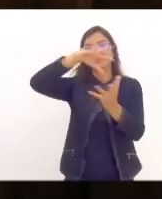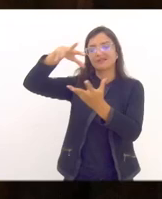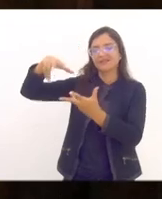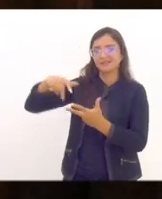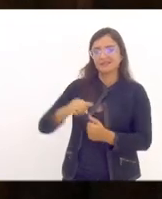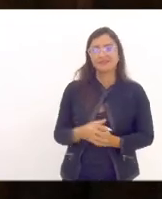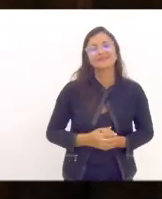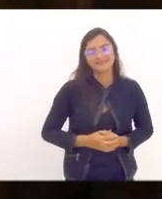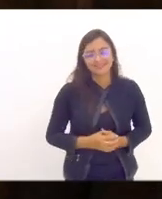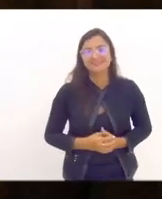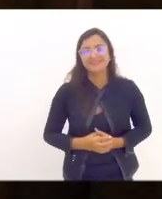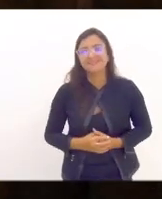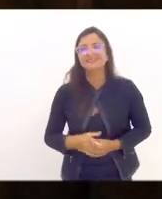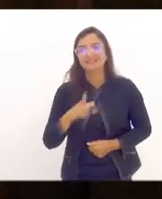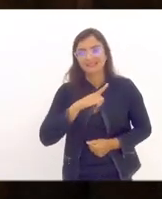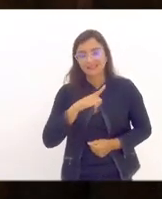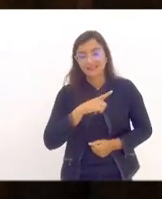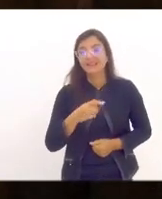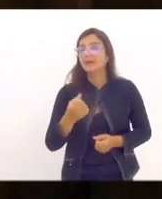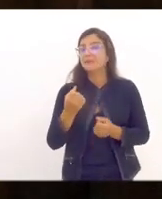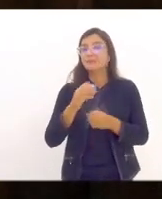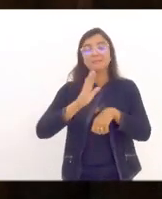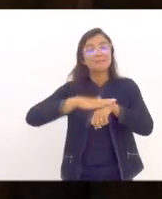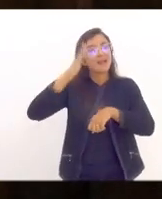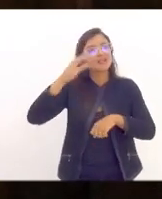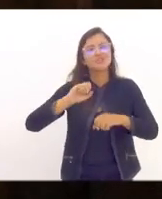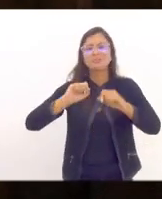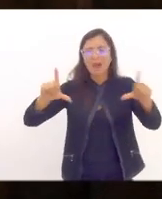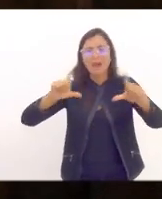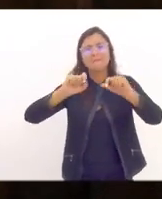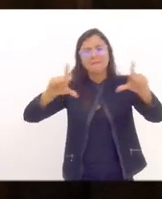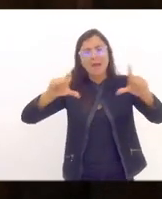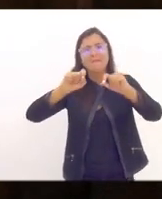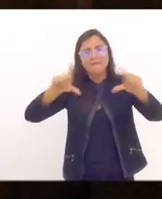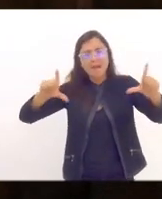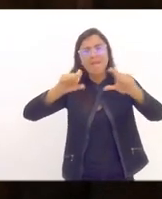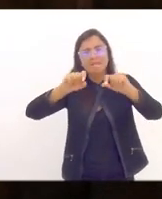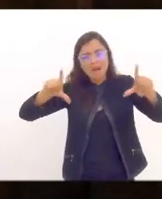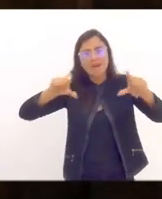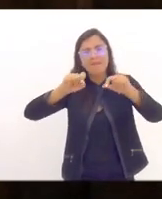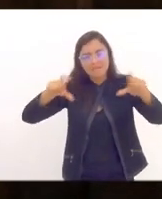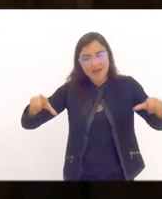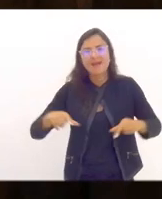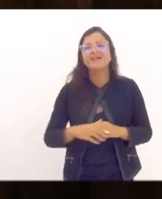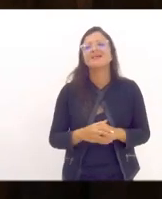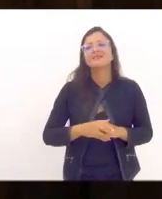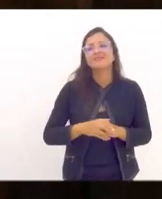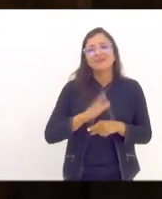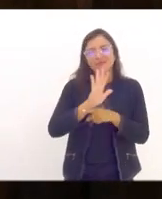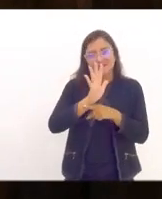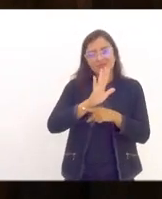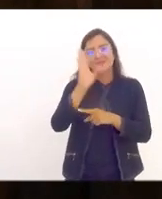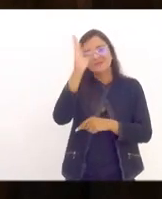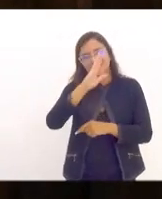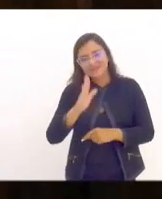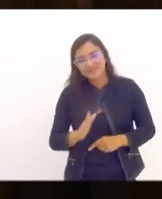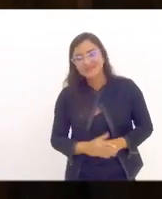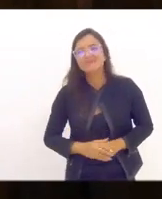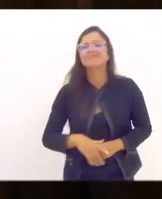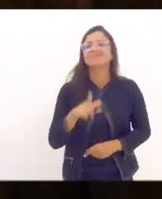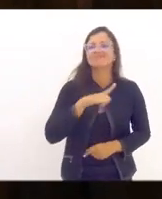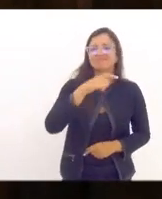o maior exibidor de filmes brasileiros do mundo o cinema mais estudado do país com 19